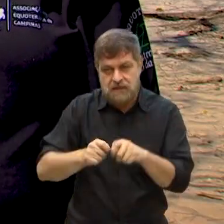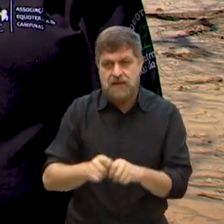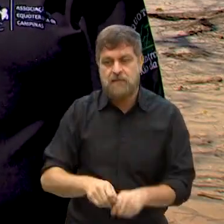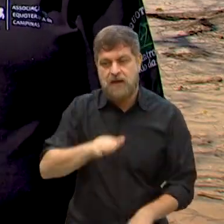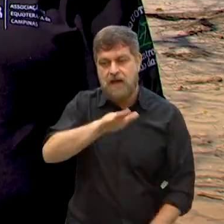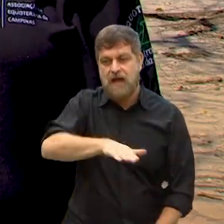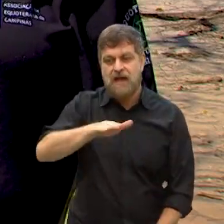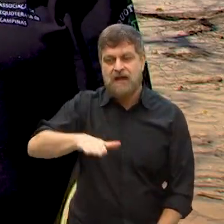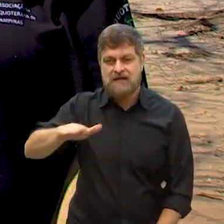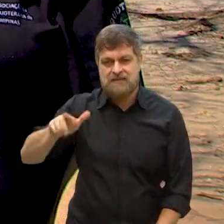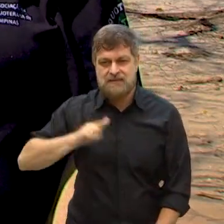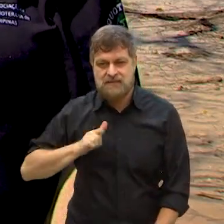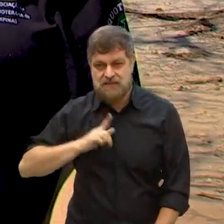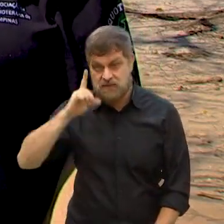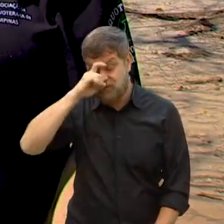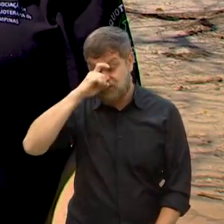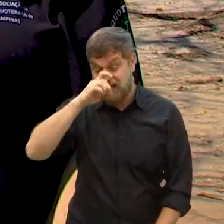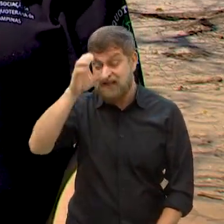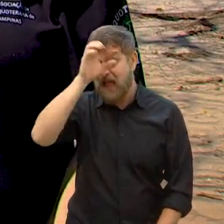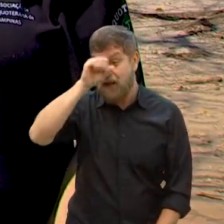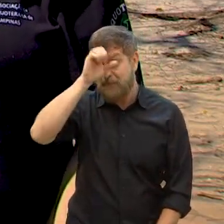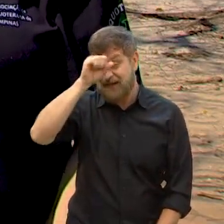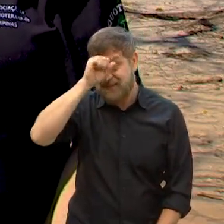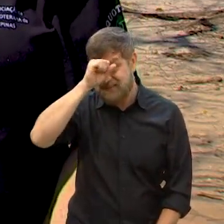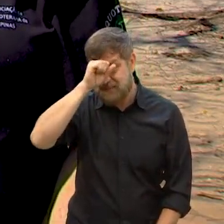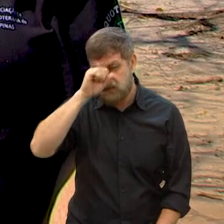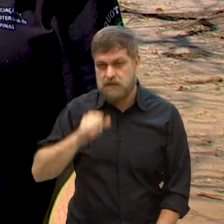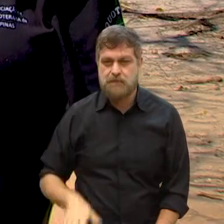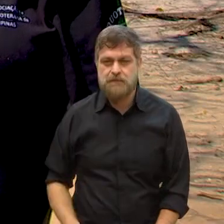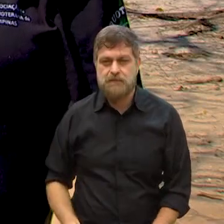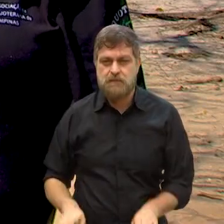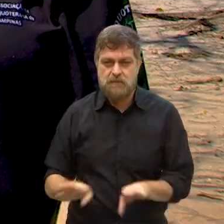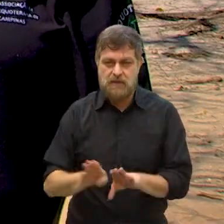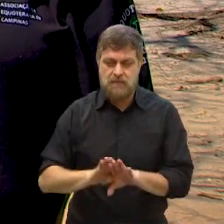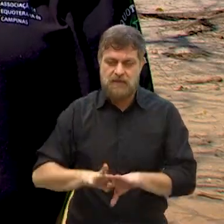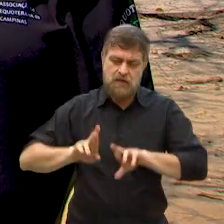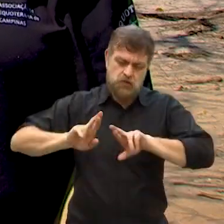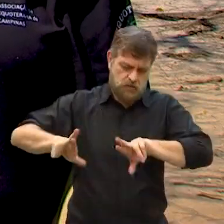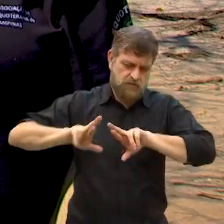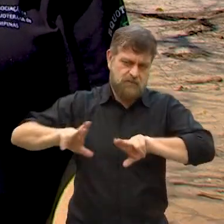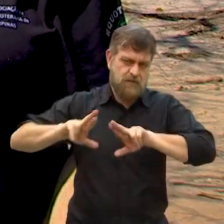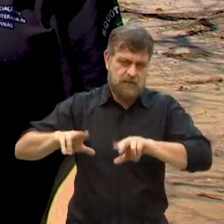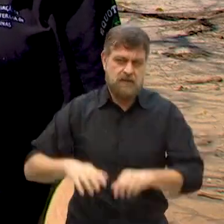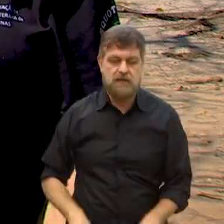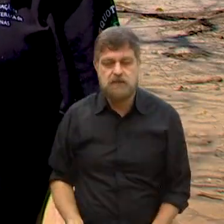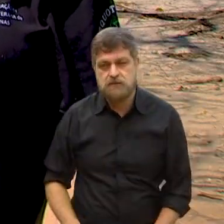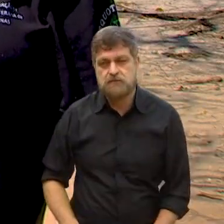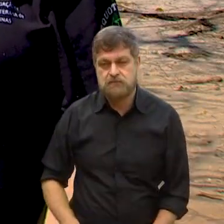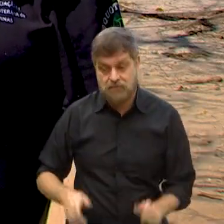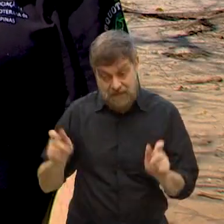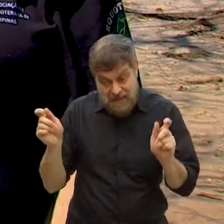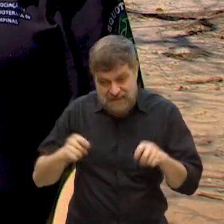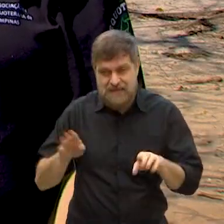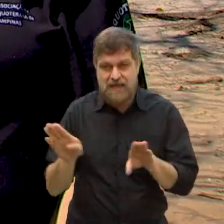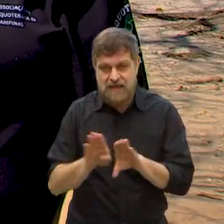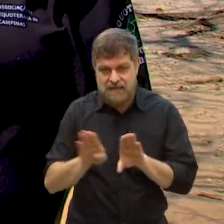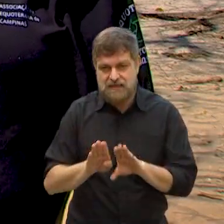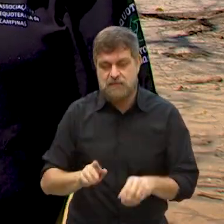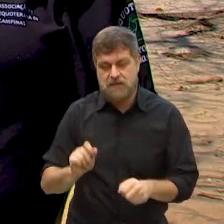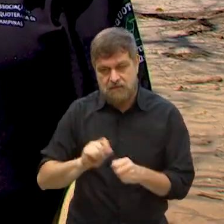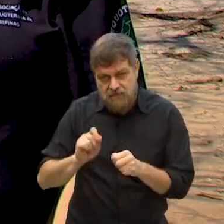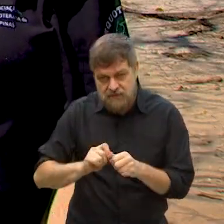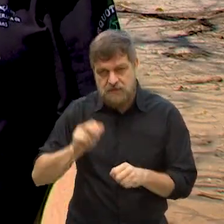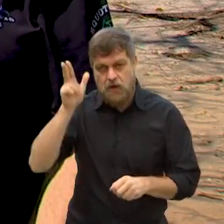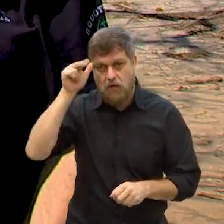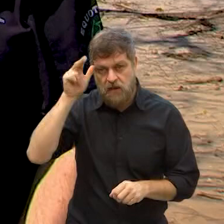possa atender crianças com dificuldade de aprendizagem, com outro tipo de patologia, a